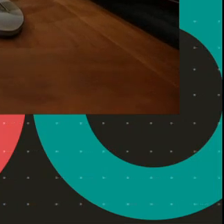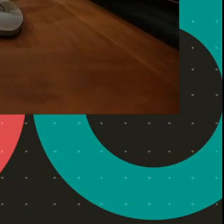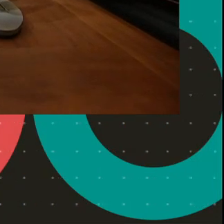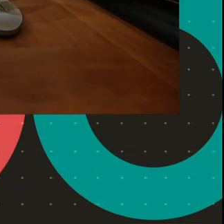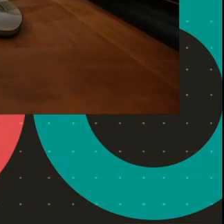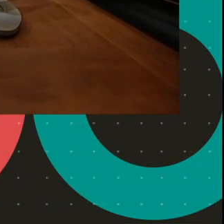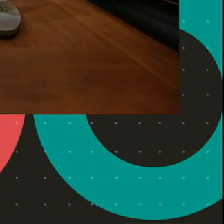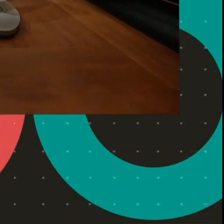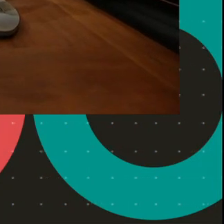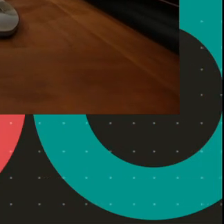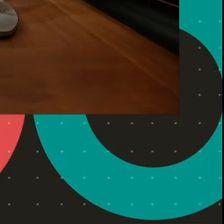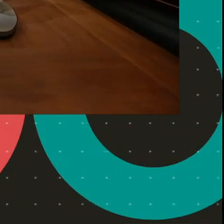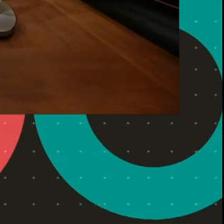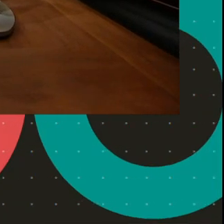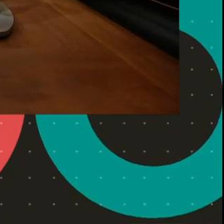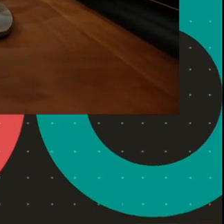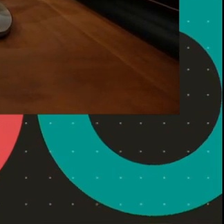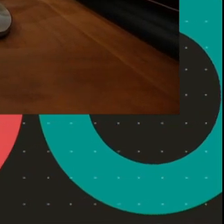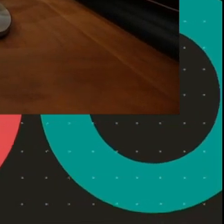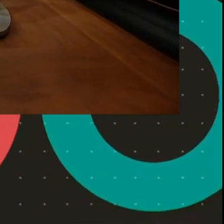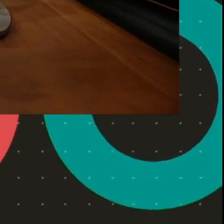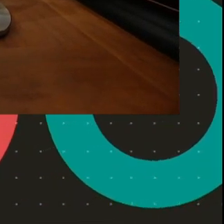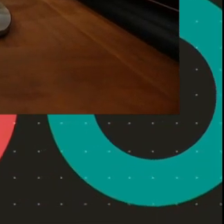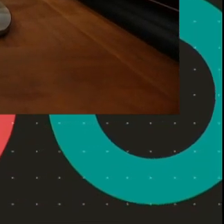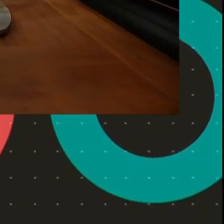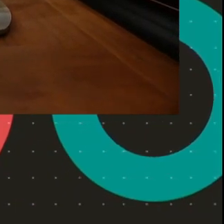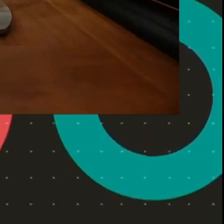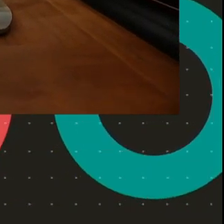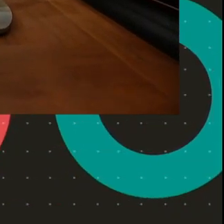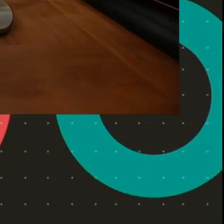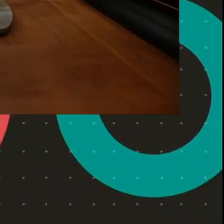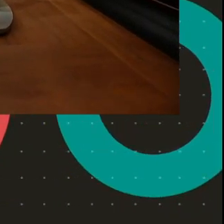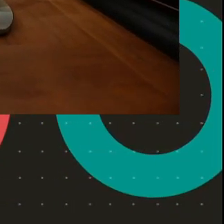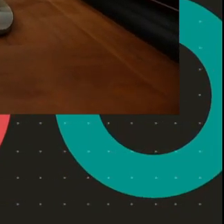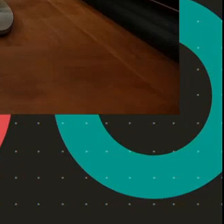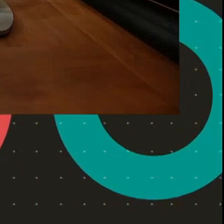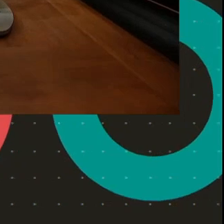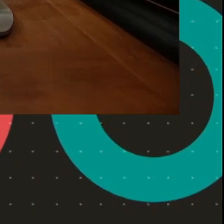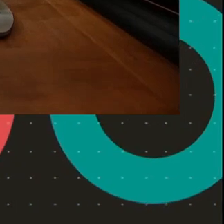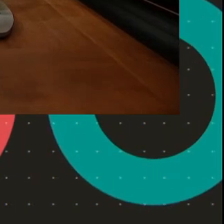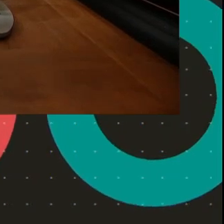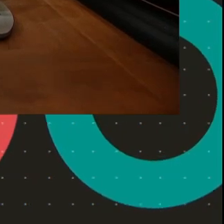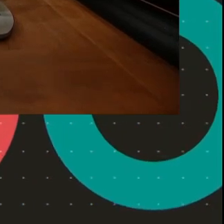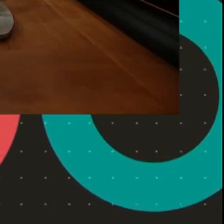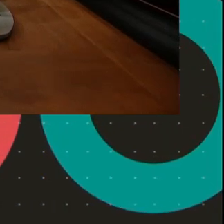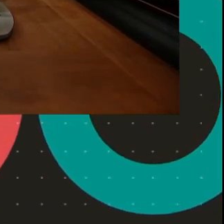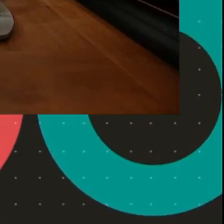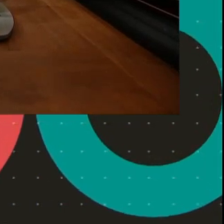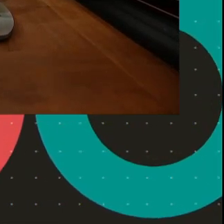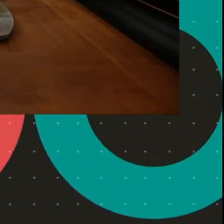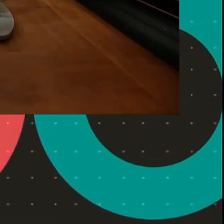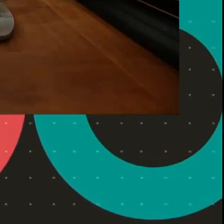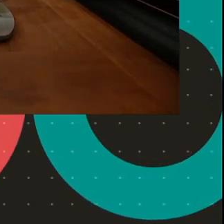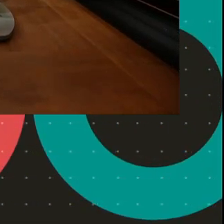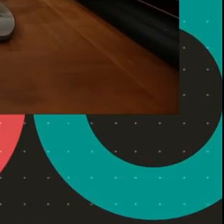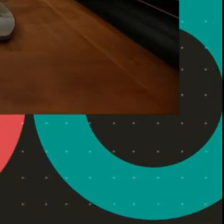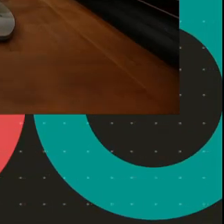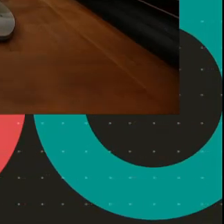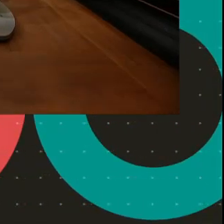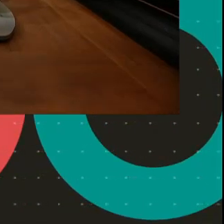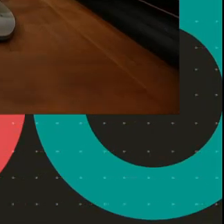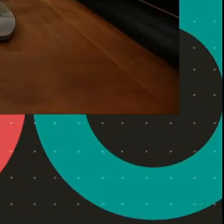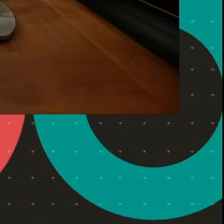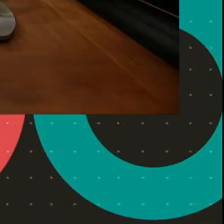chegam coisas que você, né? Mas foi legal. Então, os depoimentos também foram, né? Bem bacana. Os depoimentos,